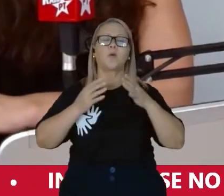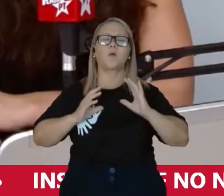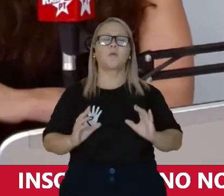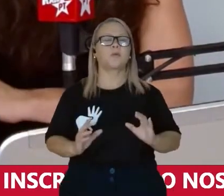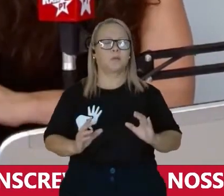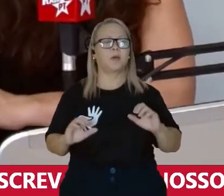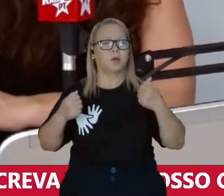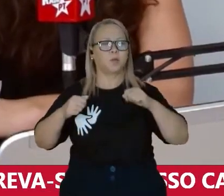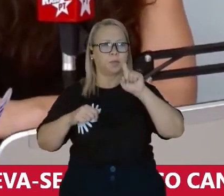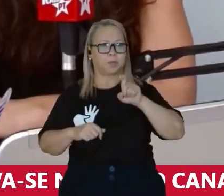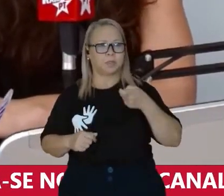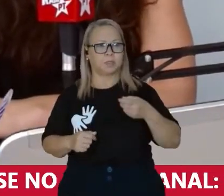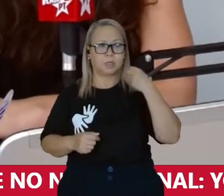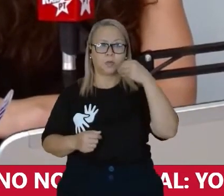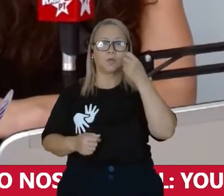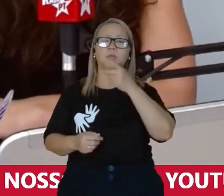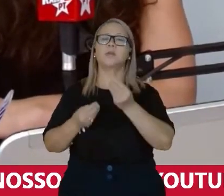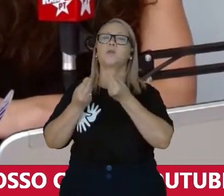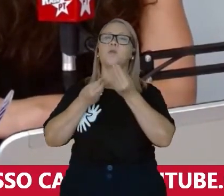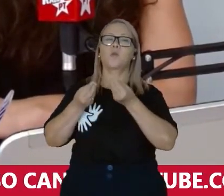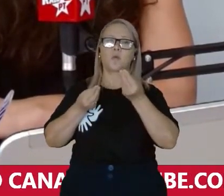sua experiência, nesse ambiente digital?